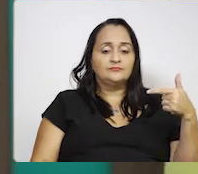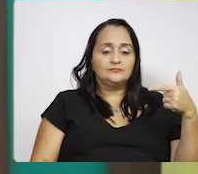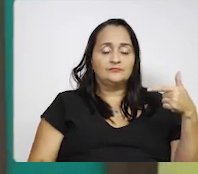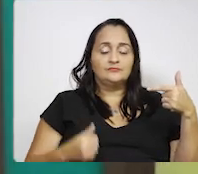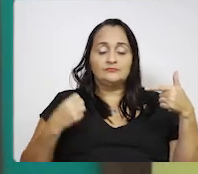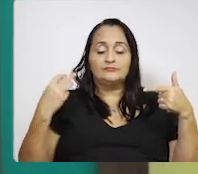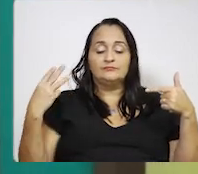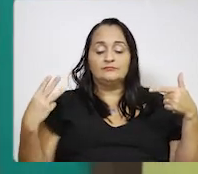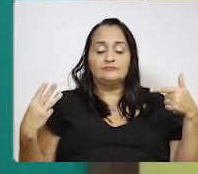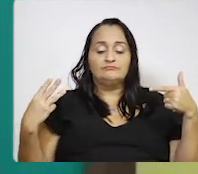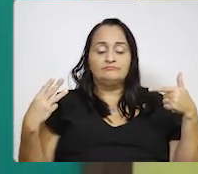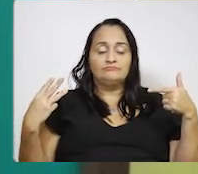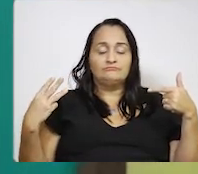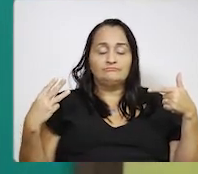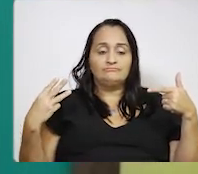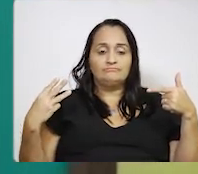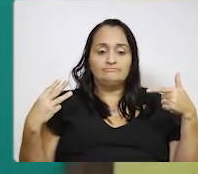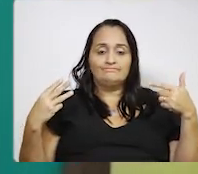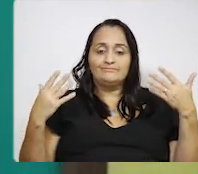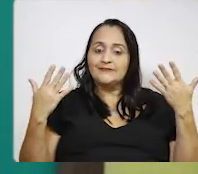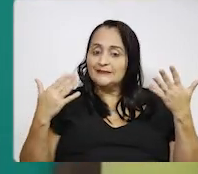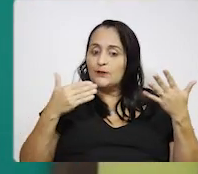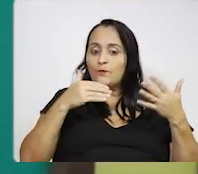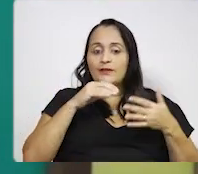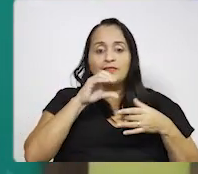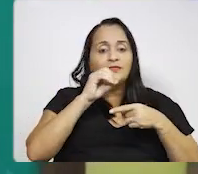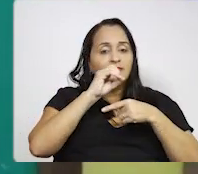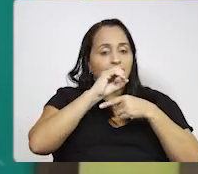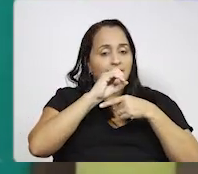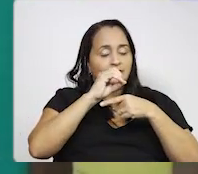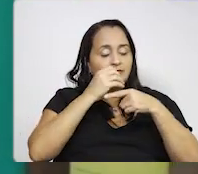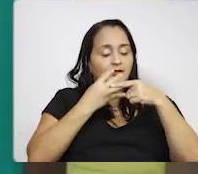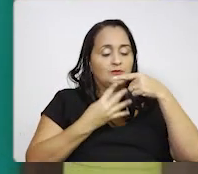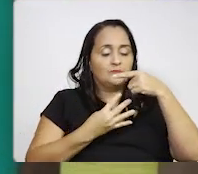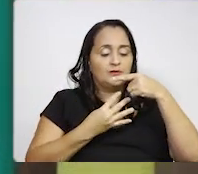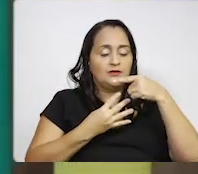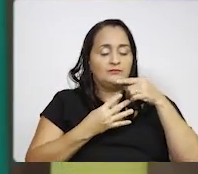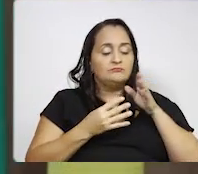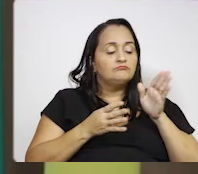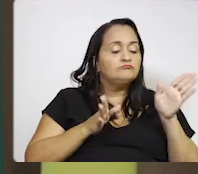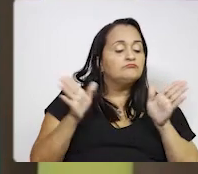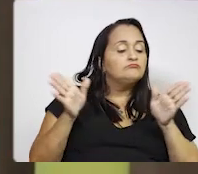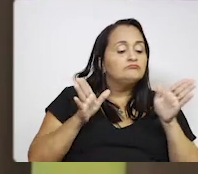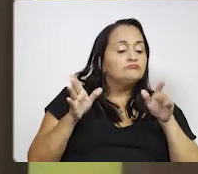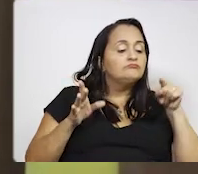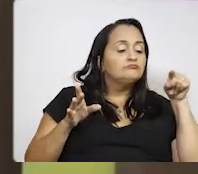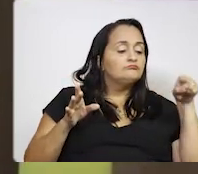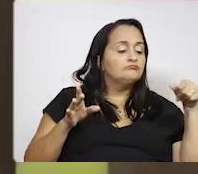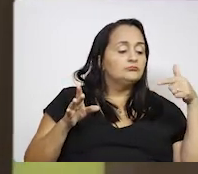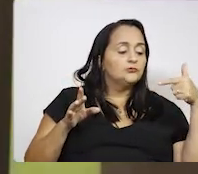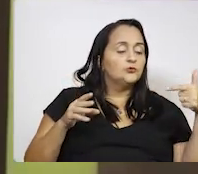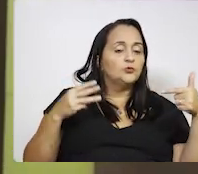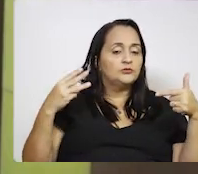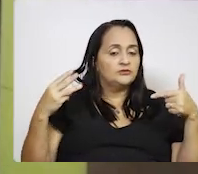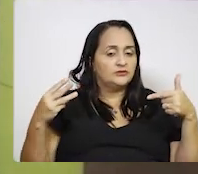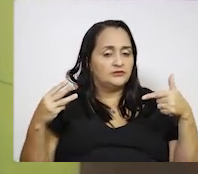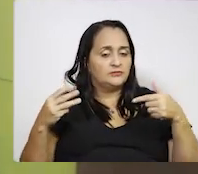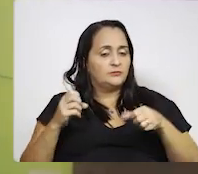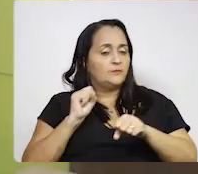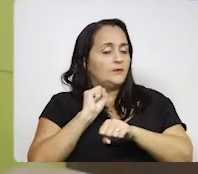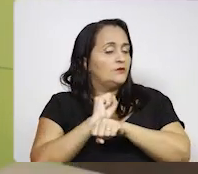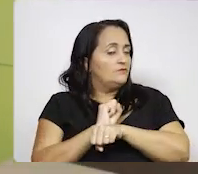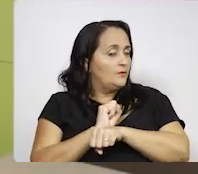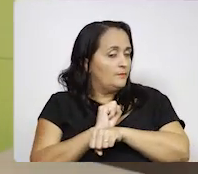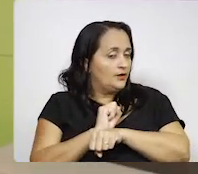3. Então, 10 quartos está localizado entre o 2 e o 3.